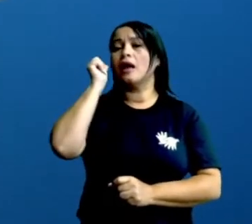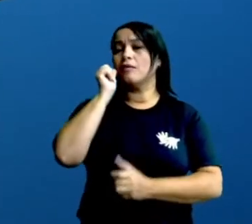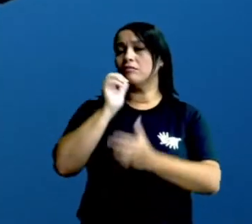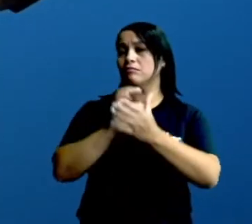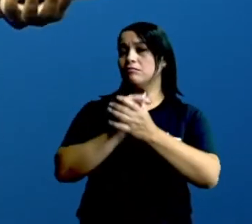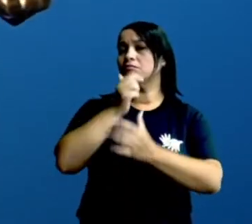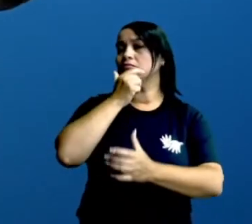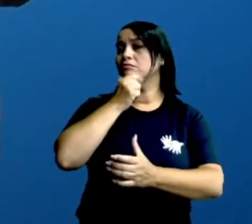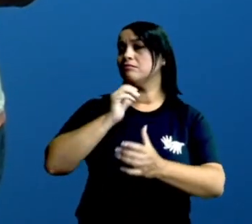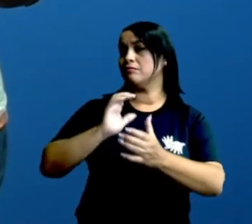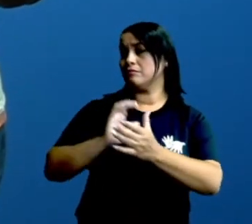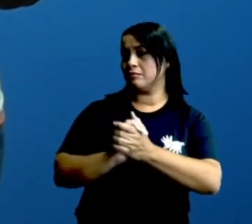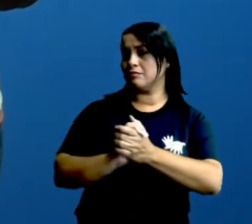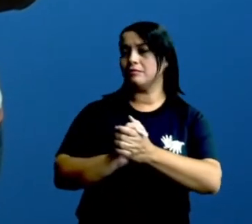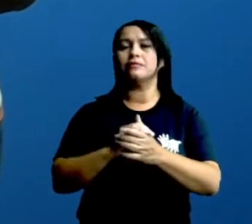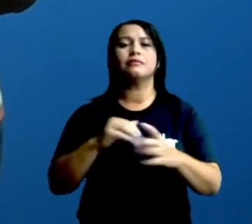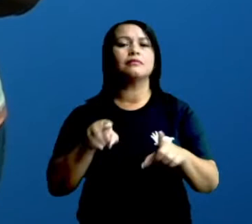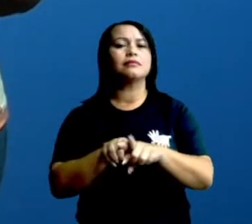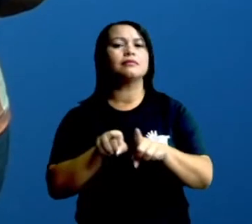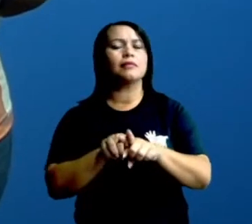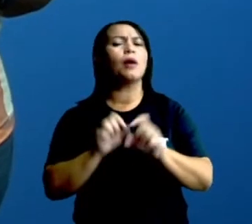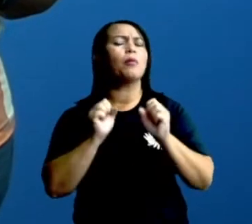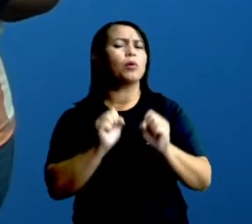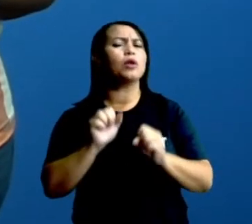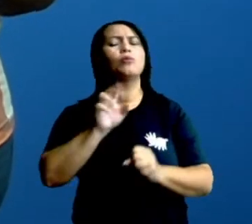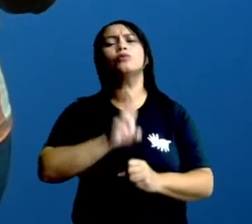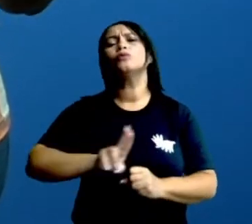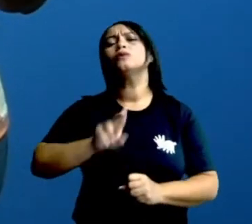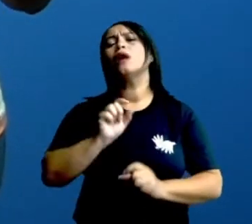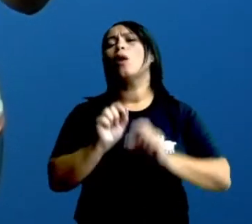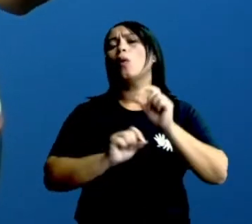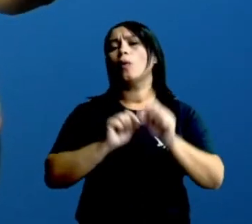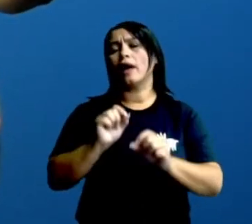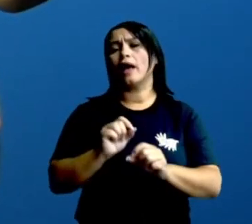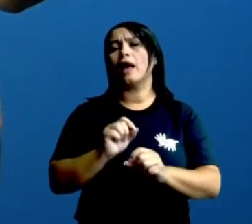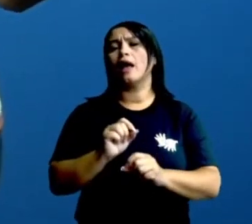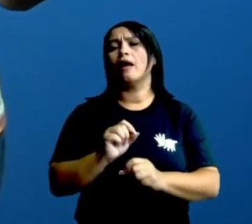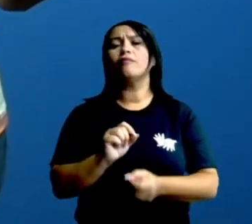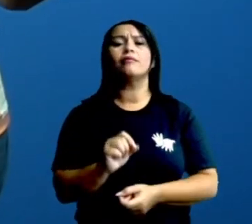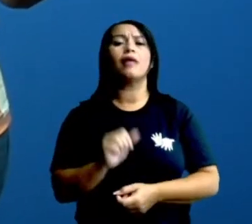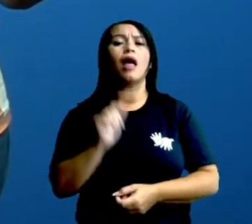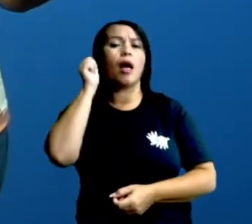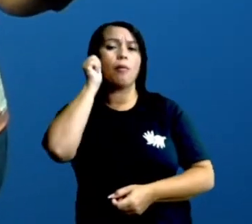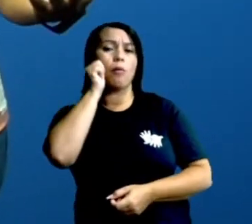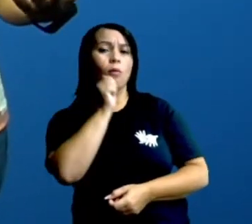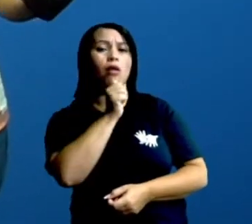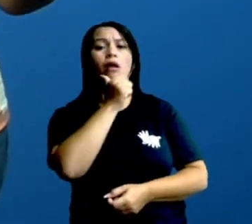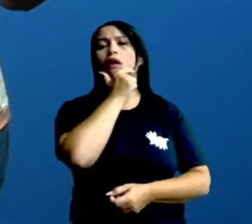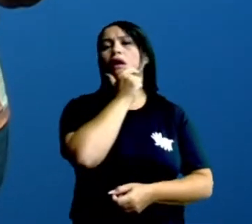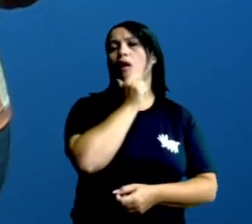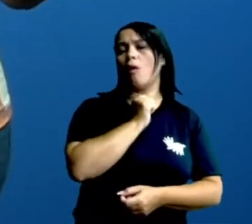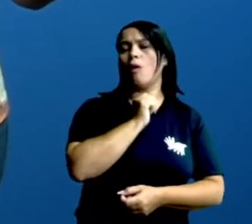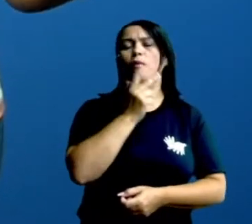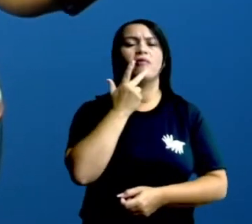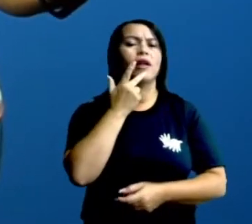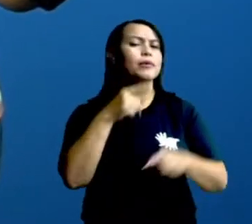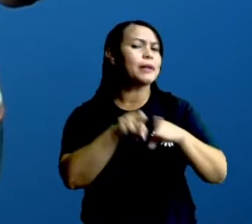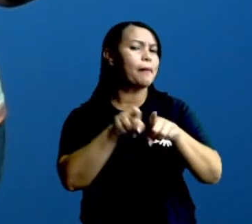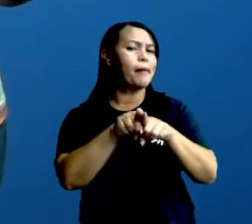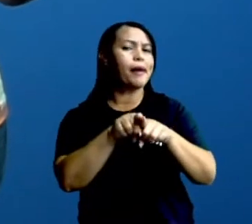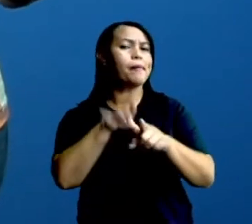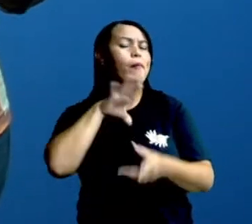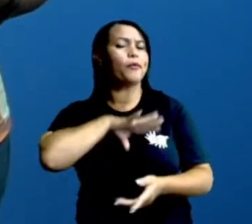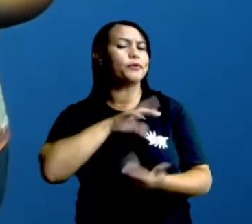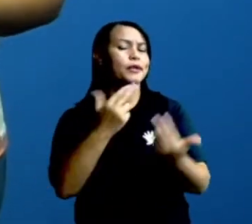esposa, que é esposo e esposa, a gente também pode dizer hombre e mulher, como a gente diz em português, né? Homem